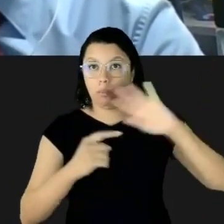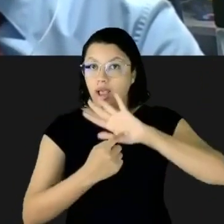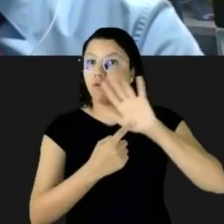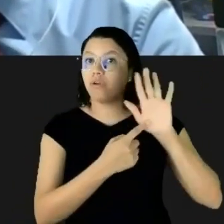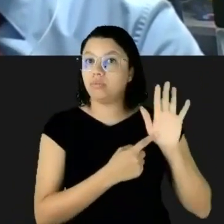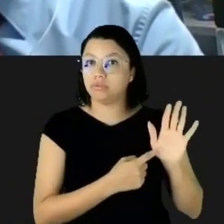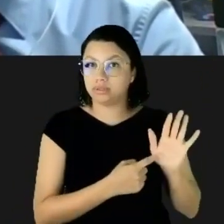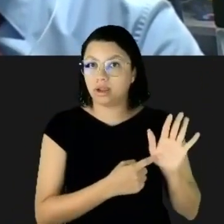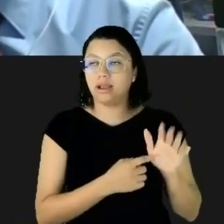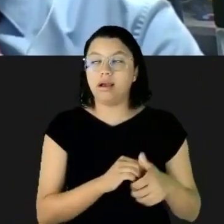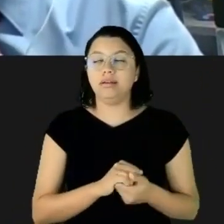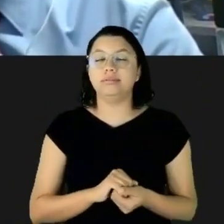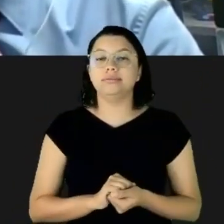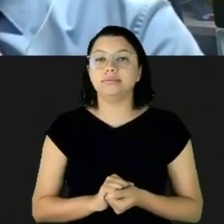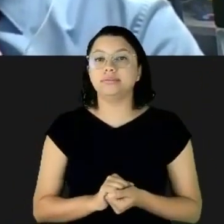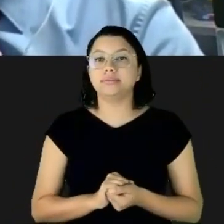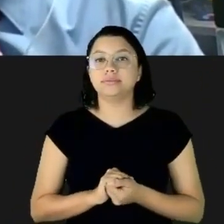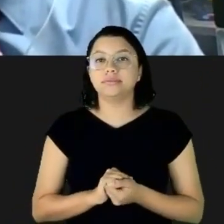agora sim